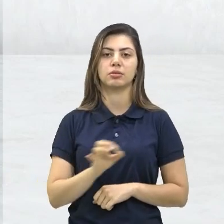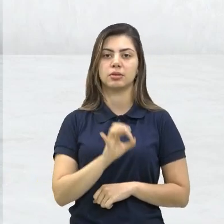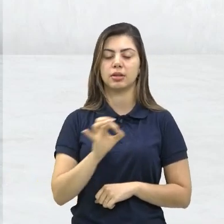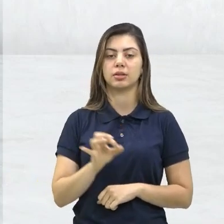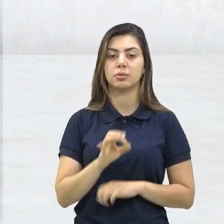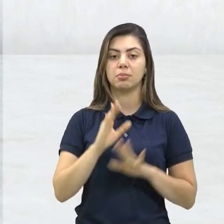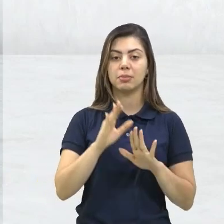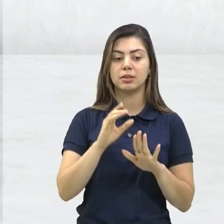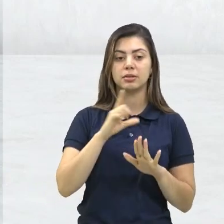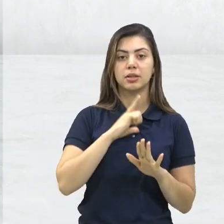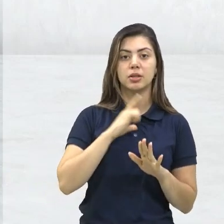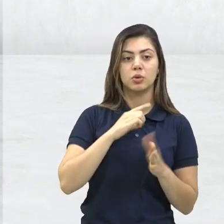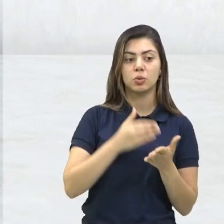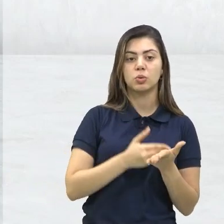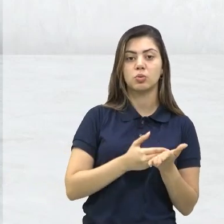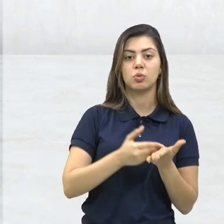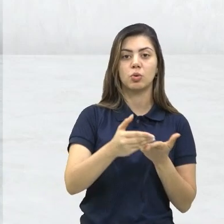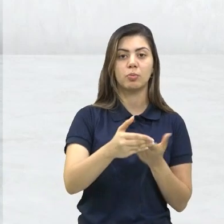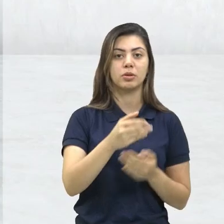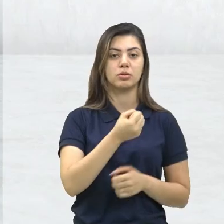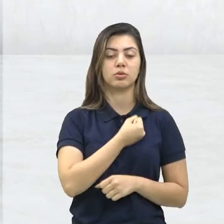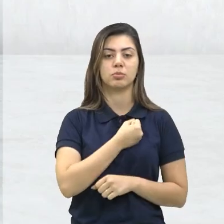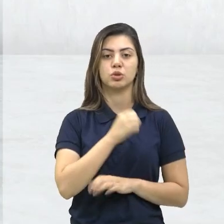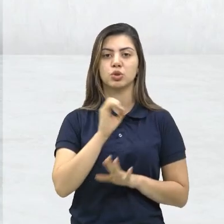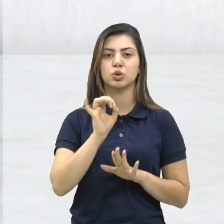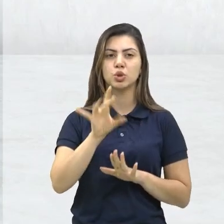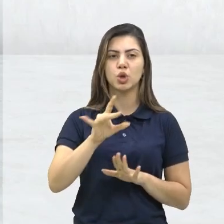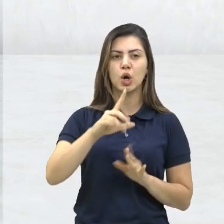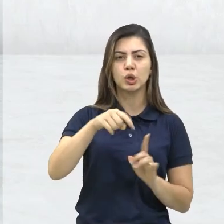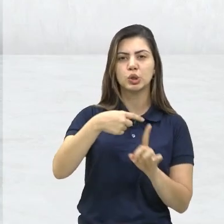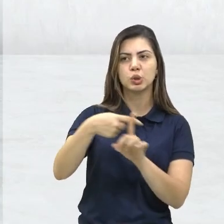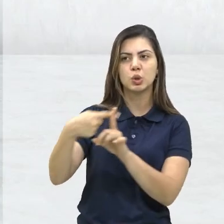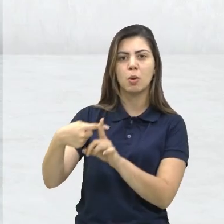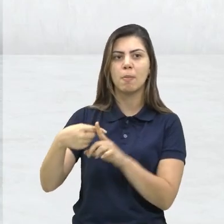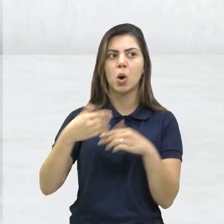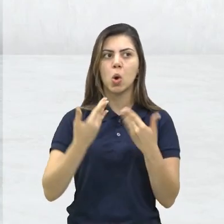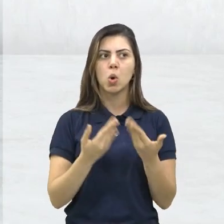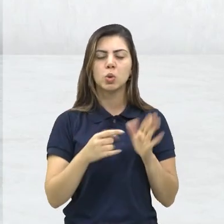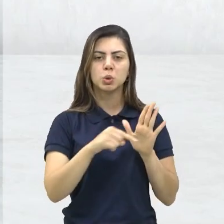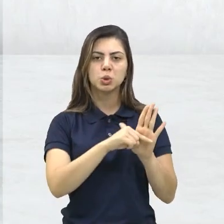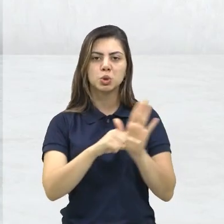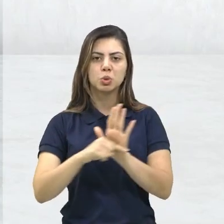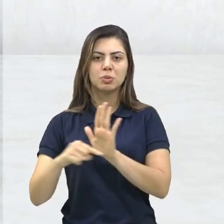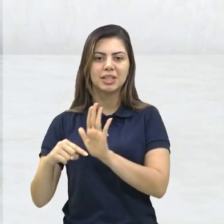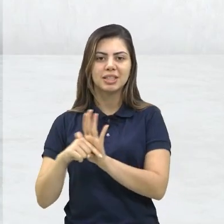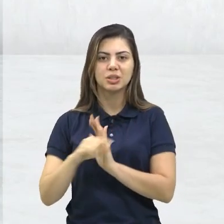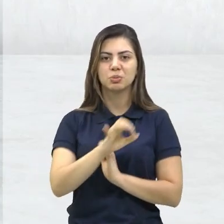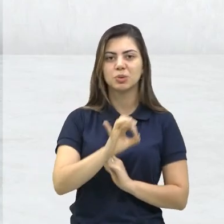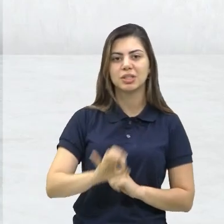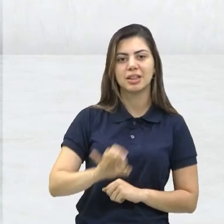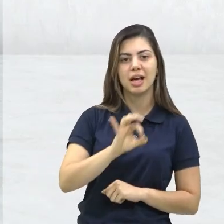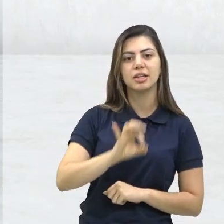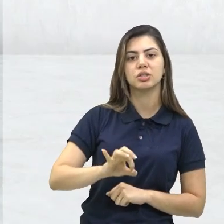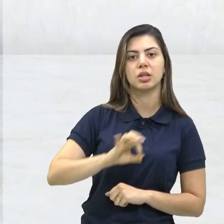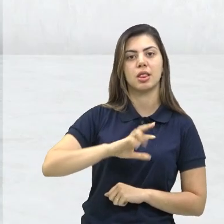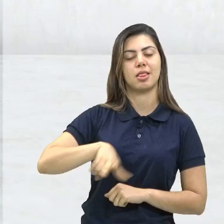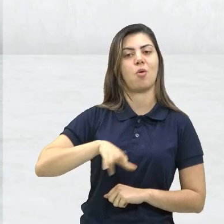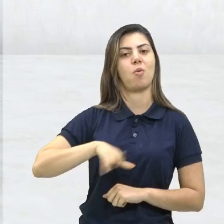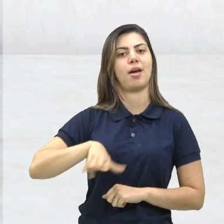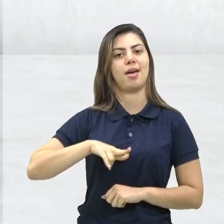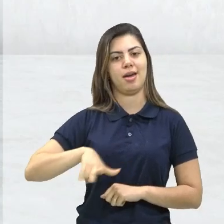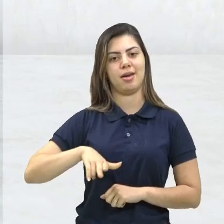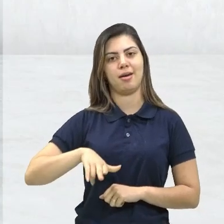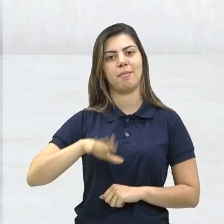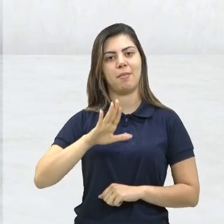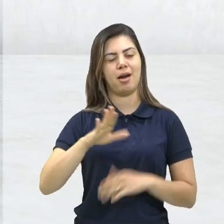sobre o valor inicial. Não é uma simples soma ou subtração de porcentagens, tá bom? Cuidado, porque quando a gente vai fazer tal, dá vontade danada de só